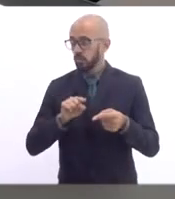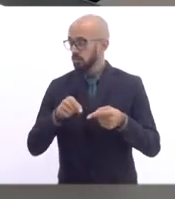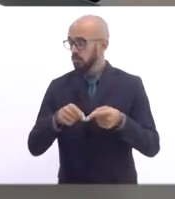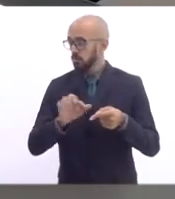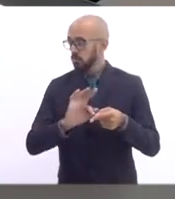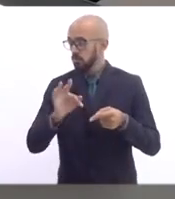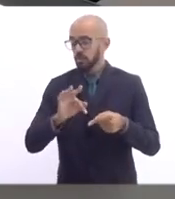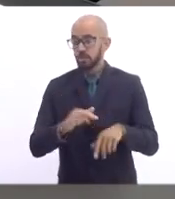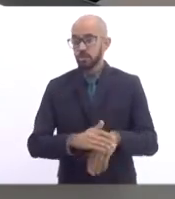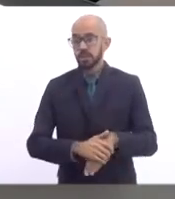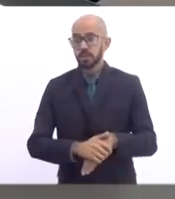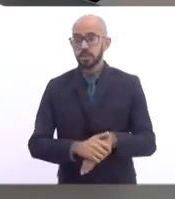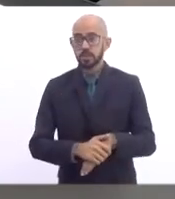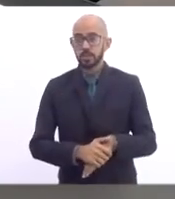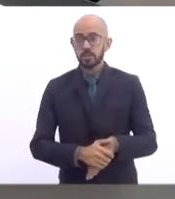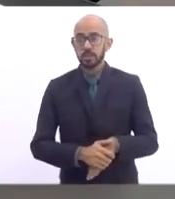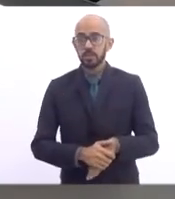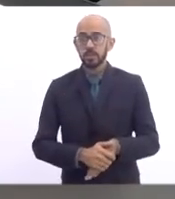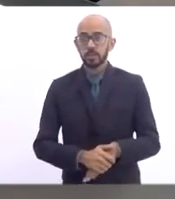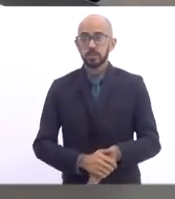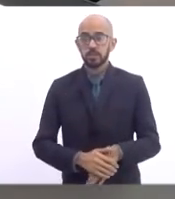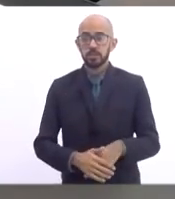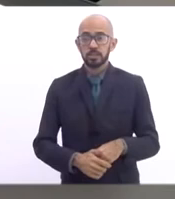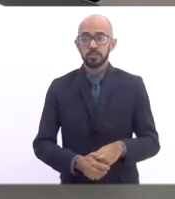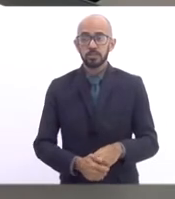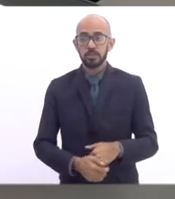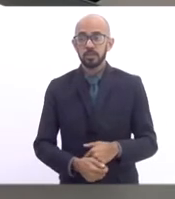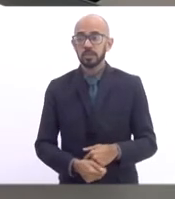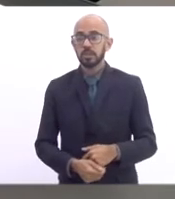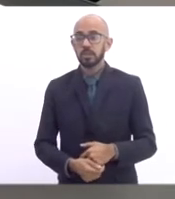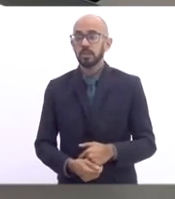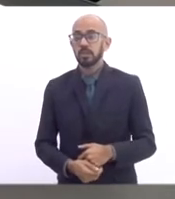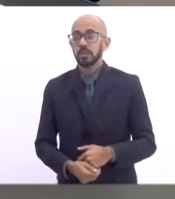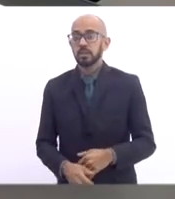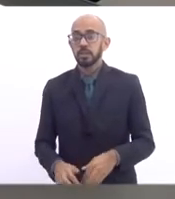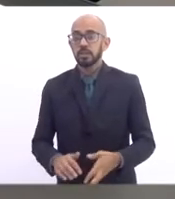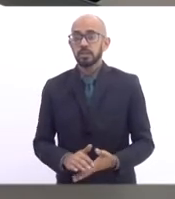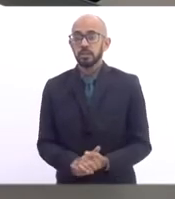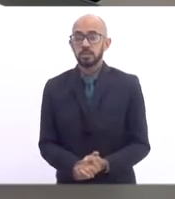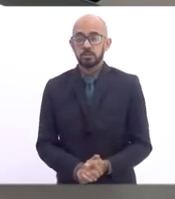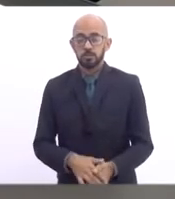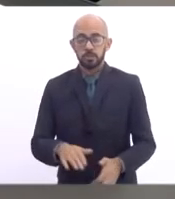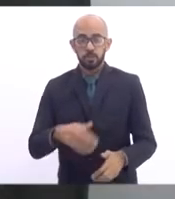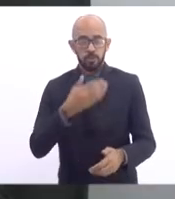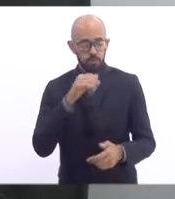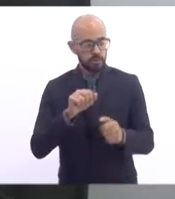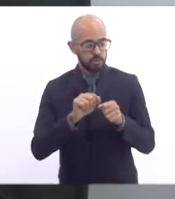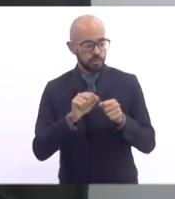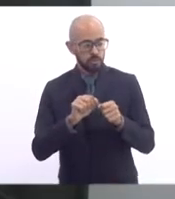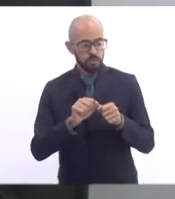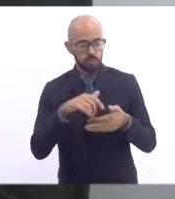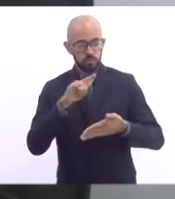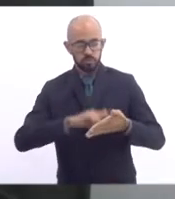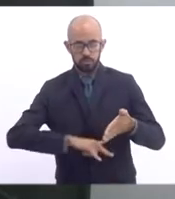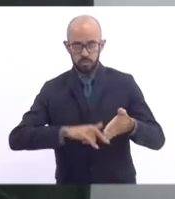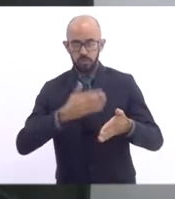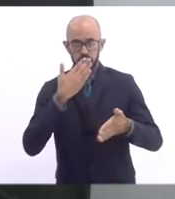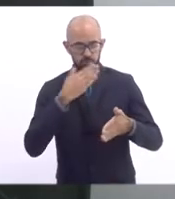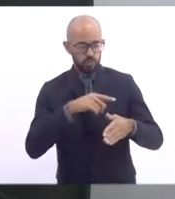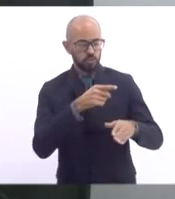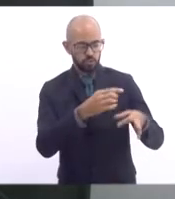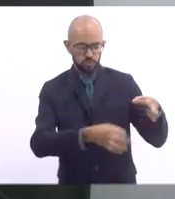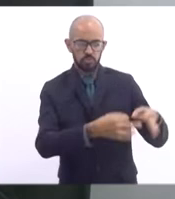frente e ele pode ser até remodelado E então vamos fazer seus isso pedindo a colaboração do tribunal